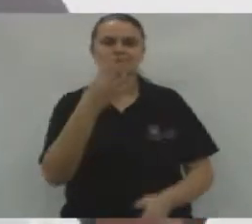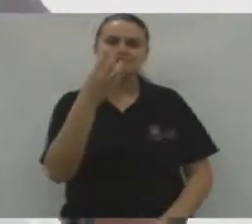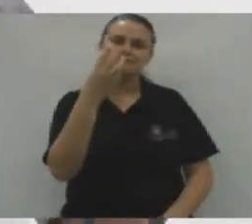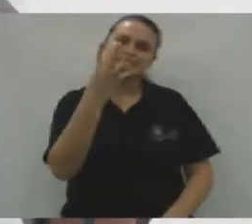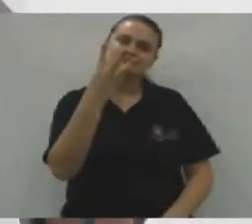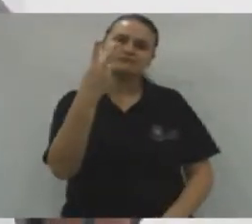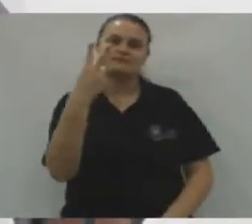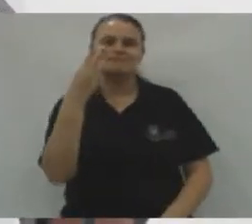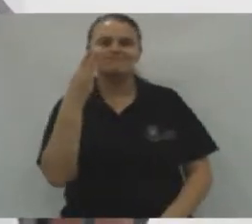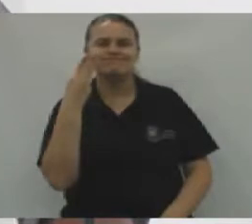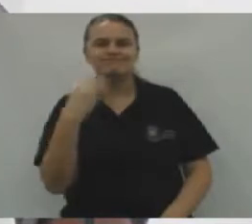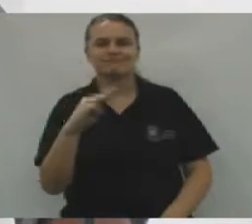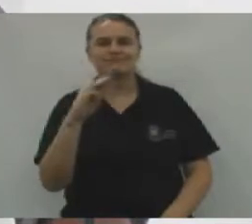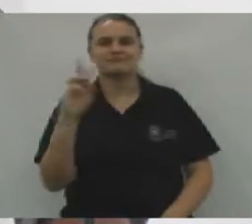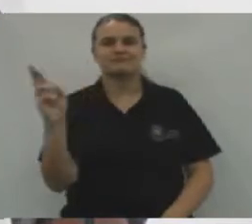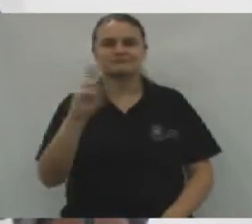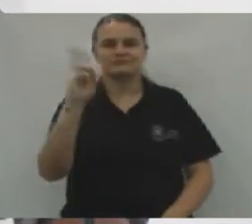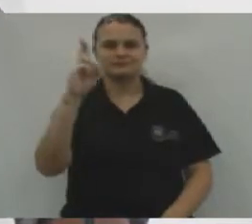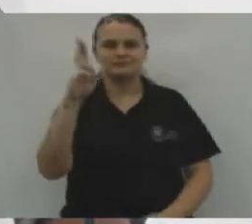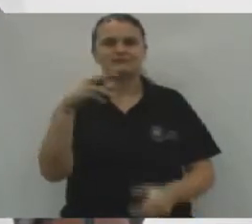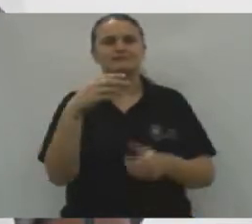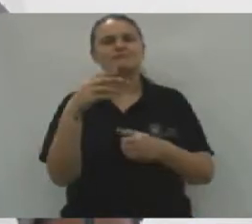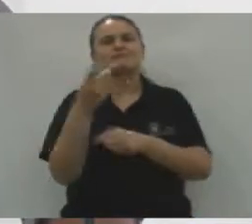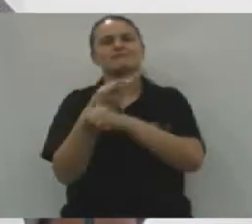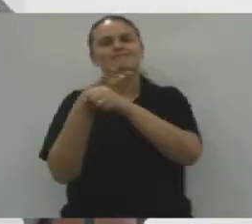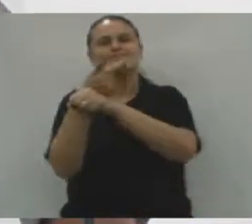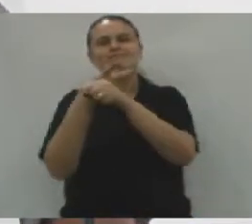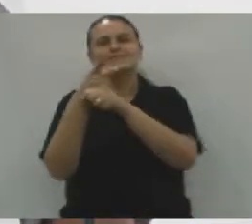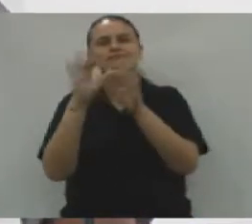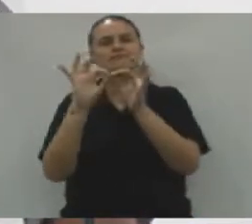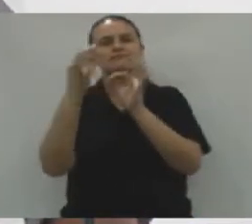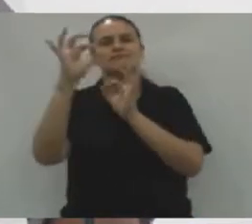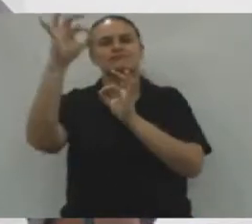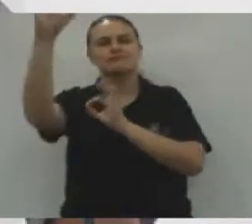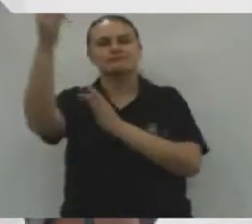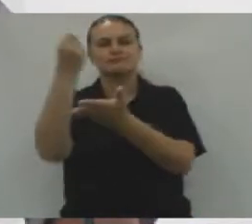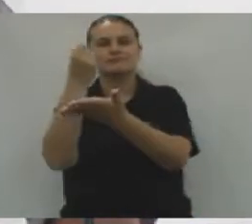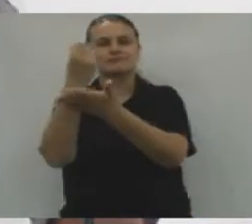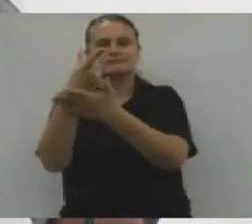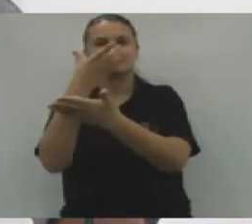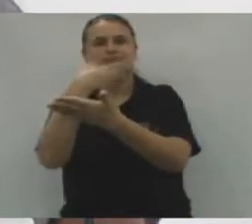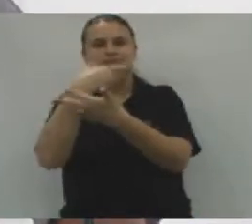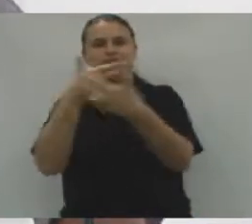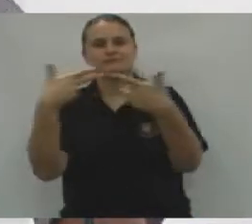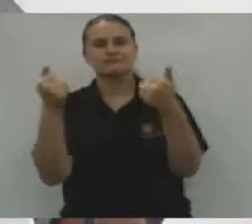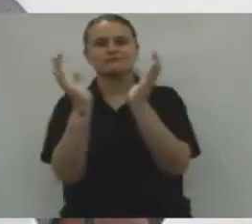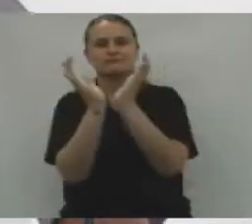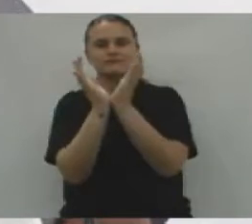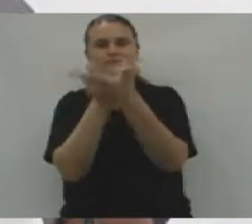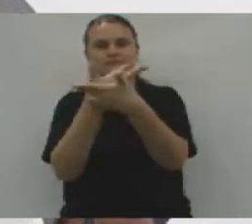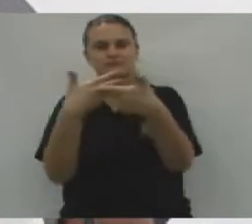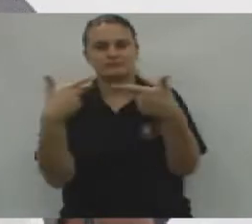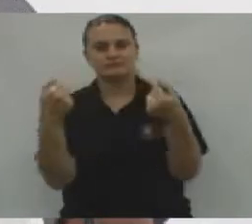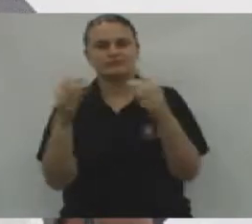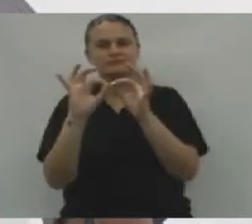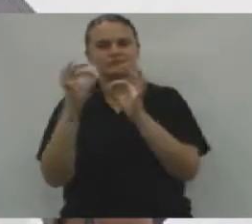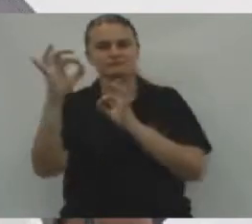milhões de reais indo buscar produto fora daqui da nossa região. Então,